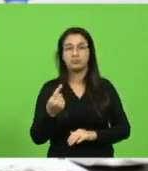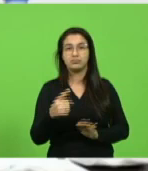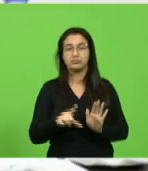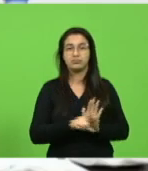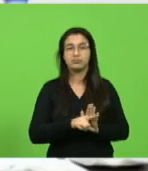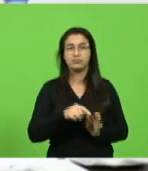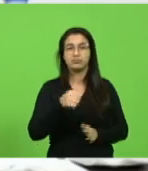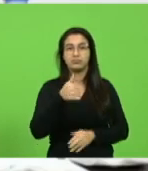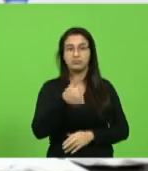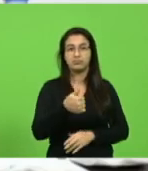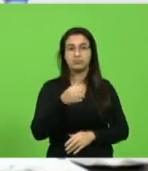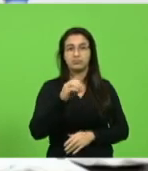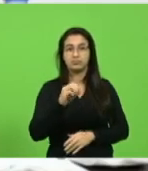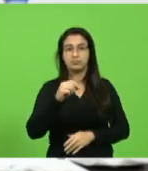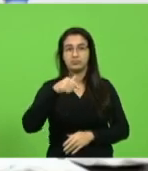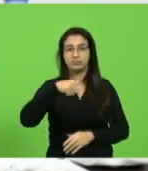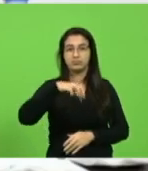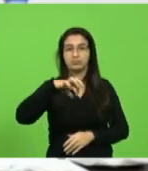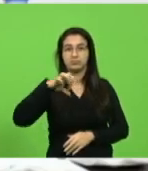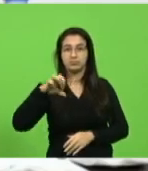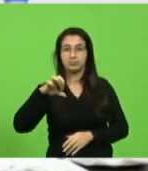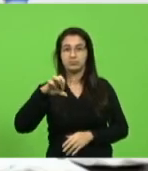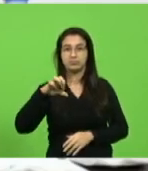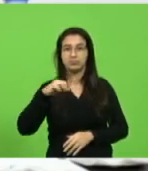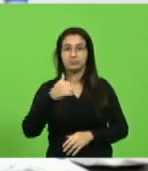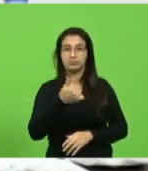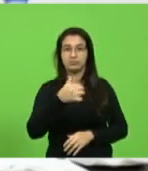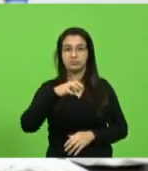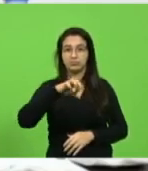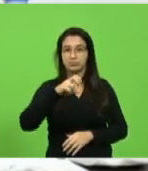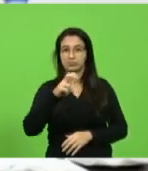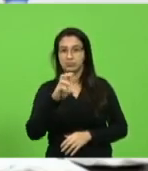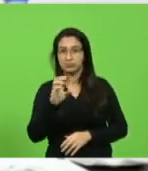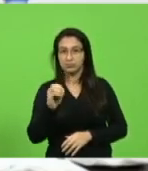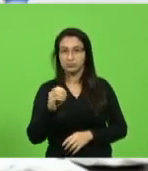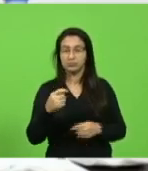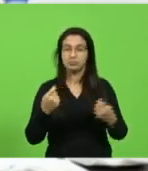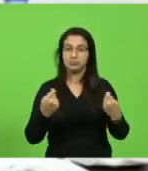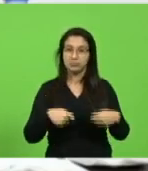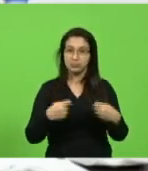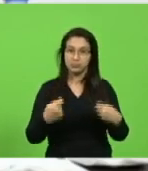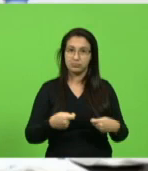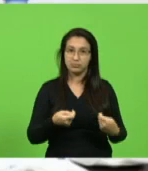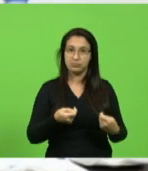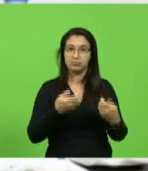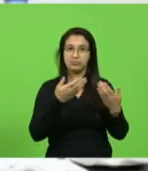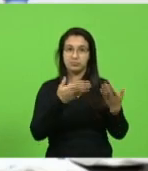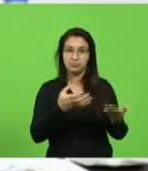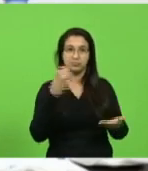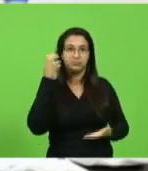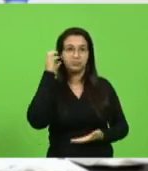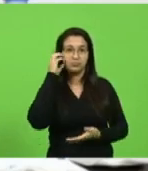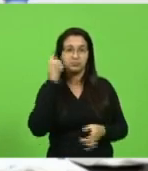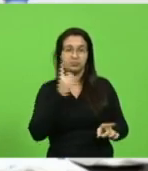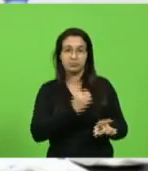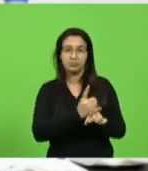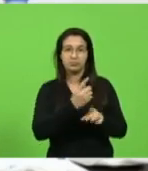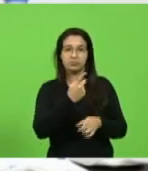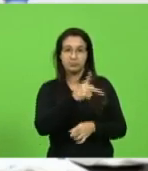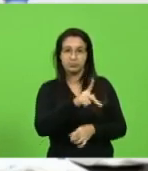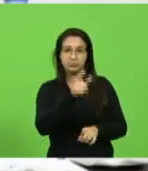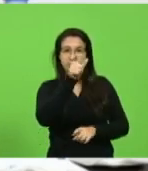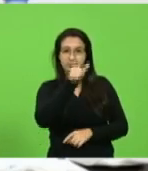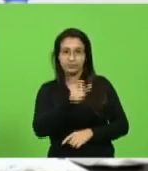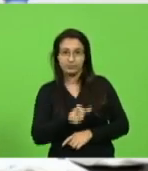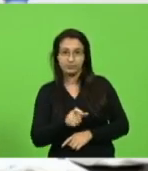1.079 de 1950 necessária para condenar o senhor governador do Estado de Santa Catarina Carlos Moisés